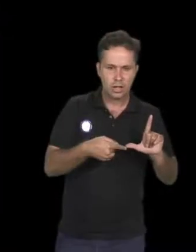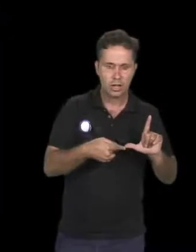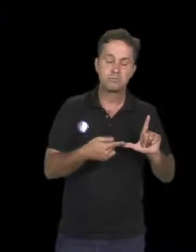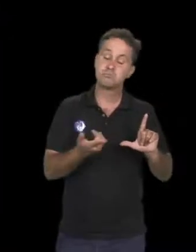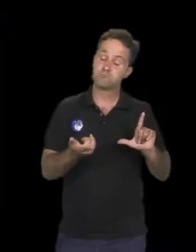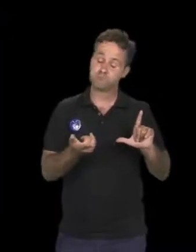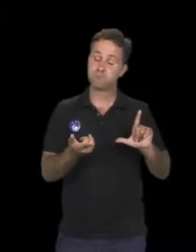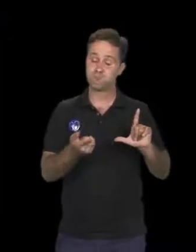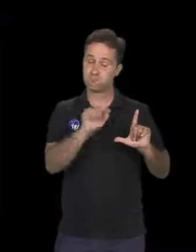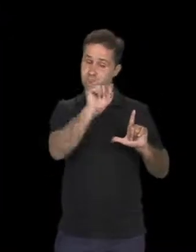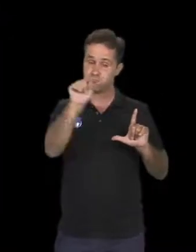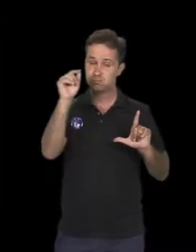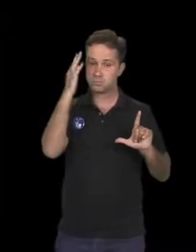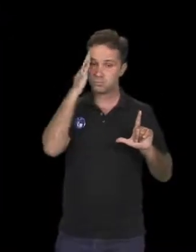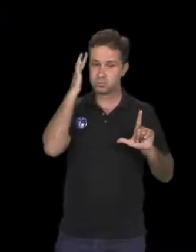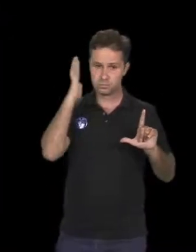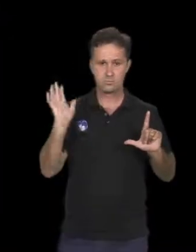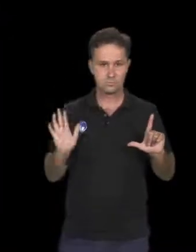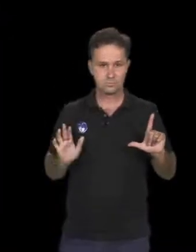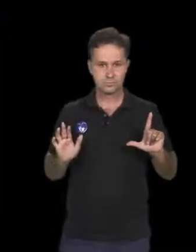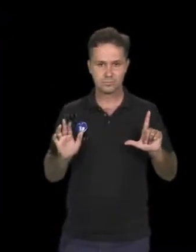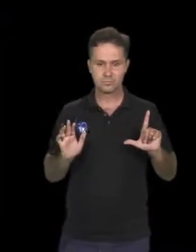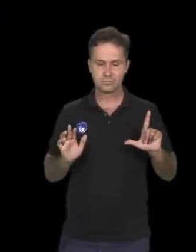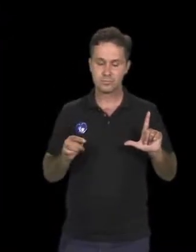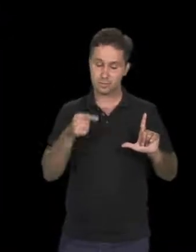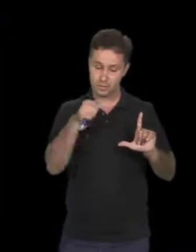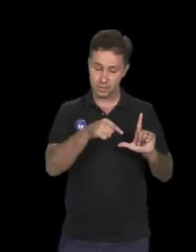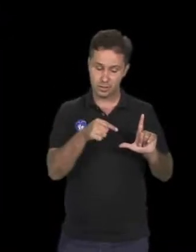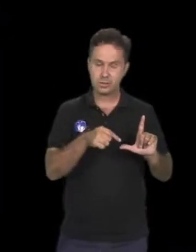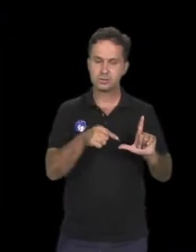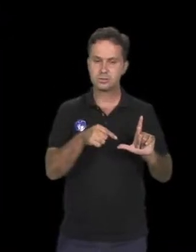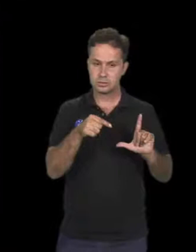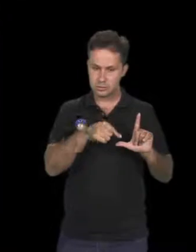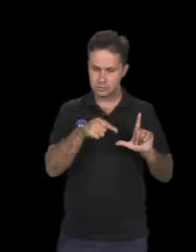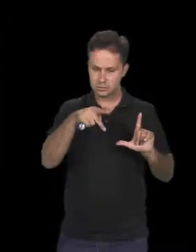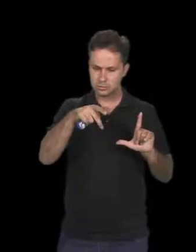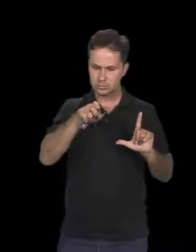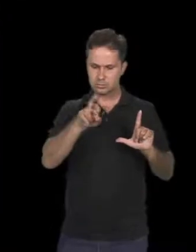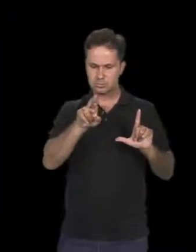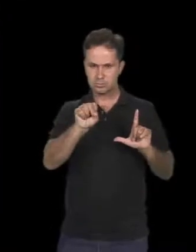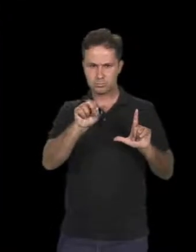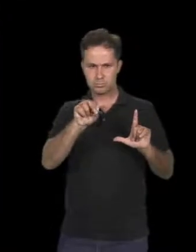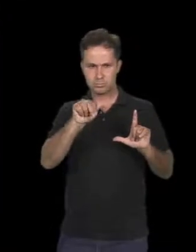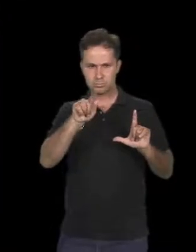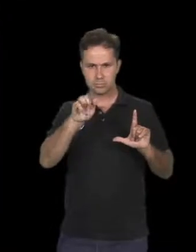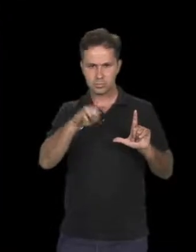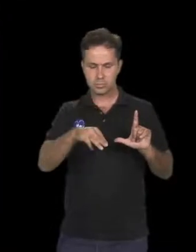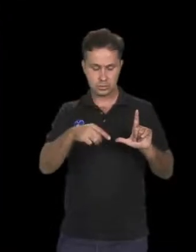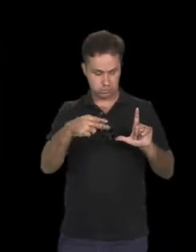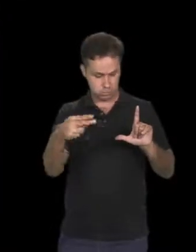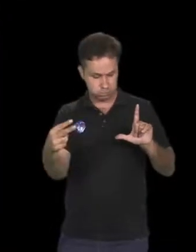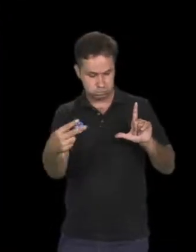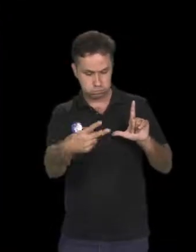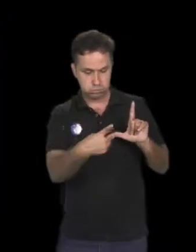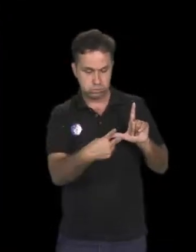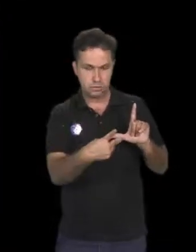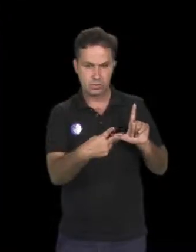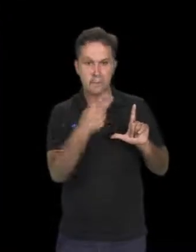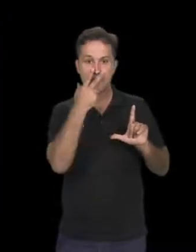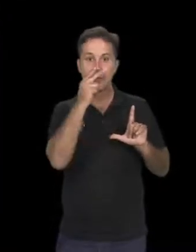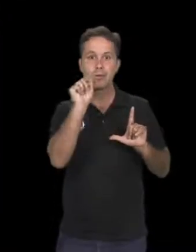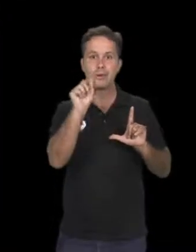essa é uma personagem que está acostumada a ser descrita como a médica que cortava, enfim, que matava